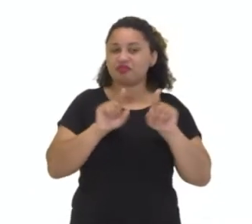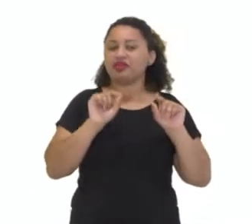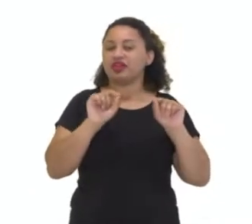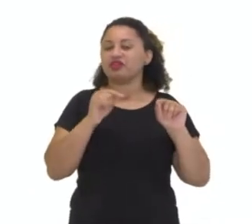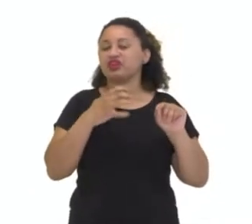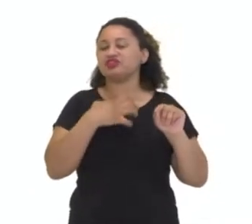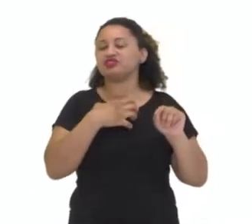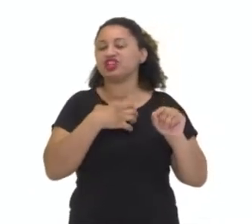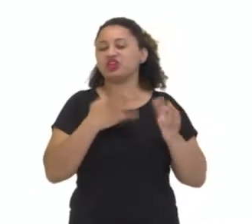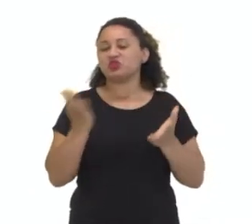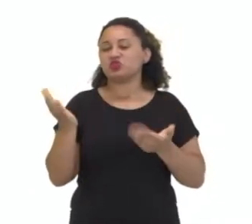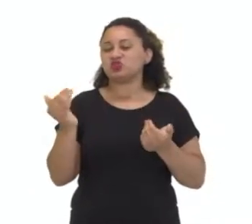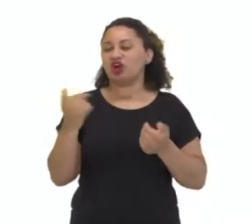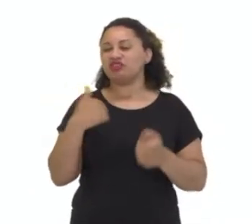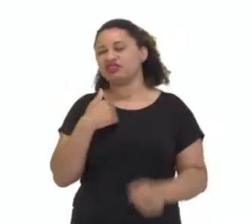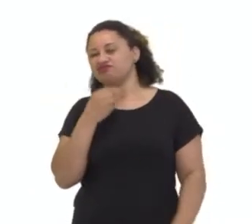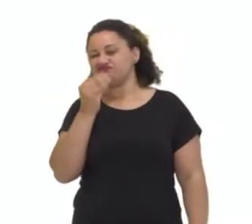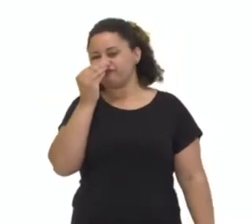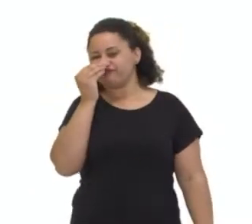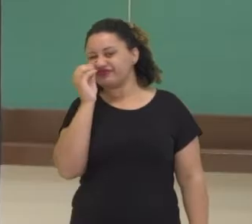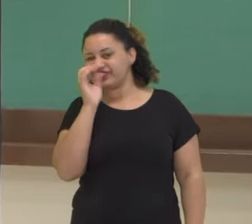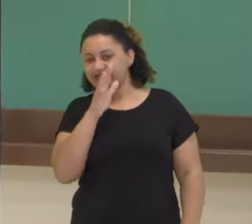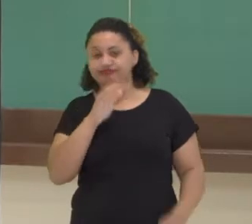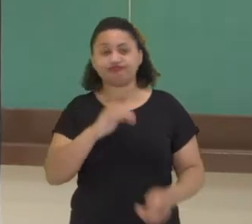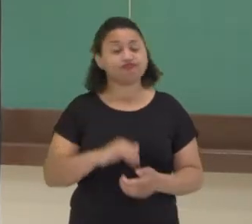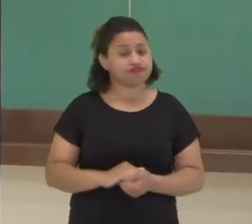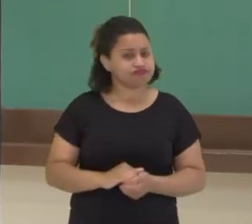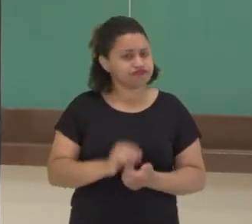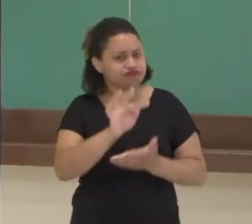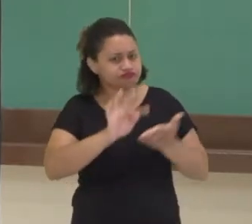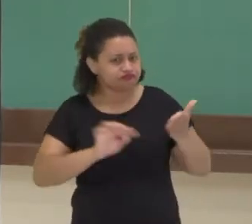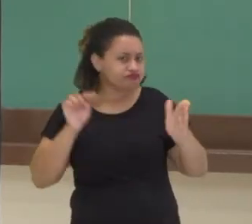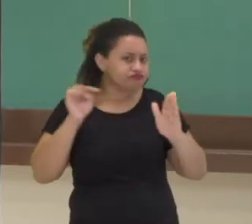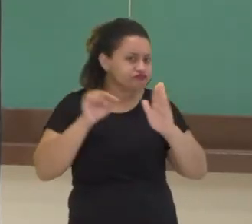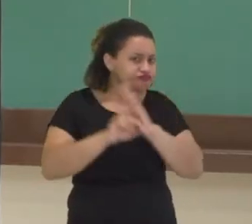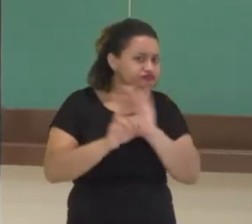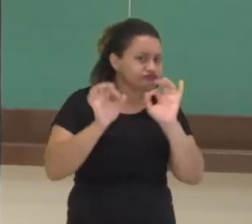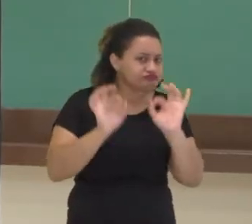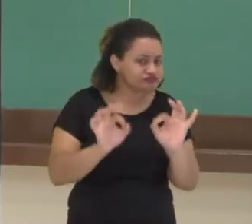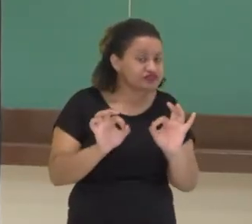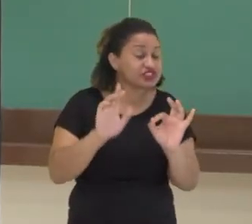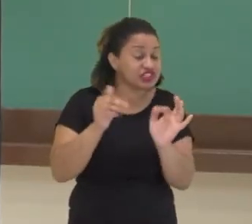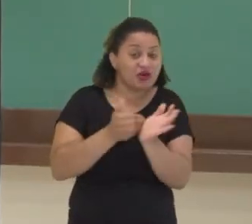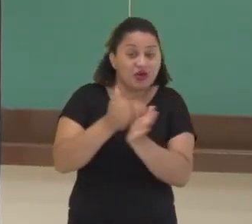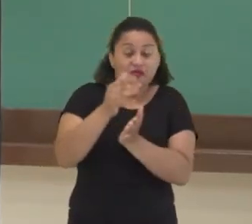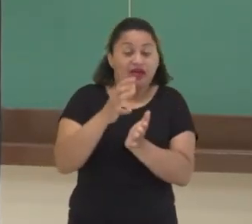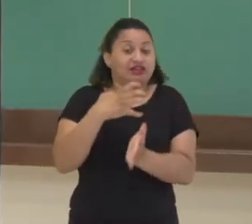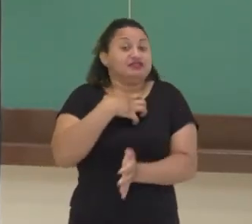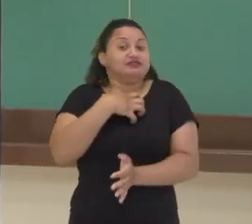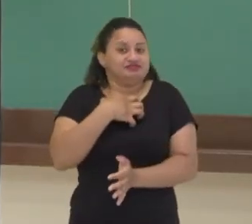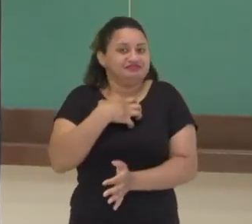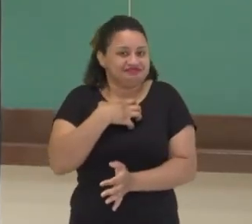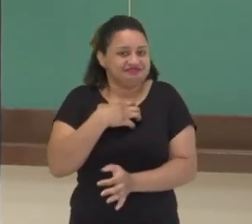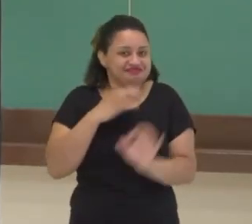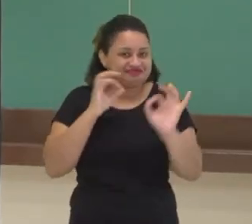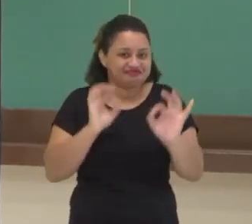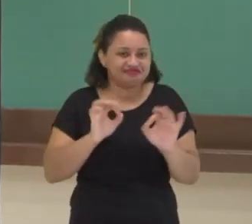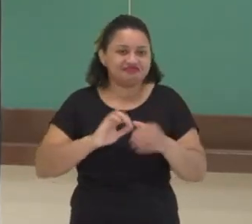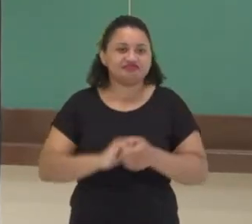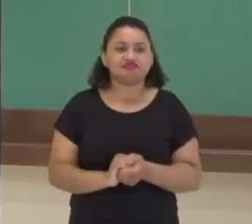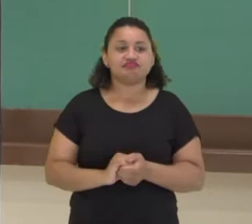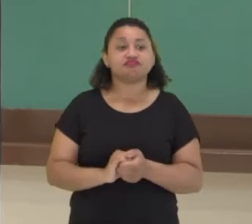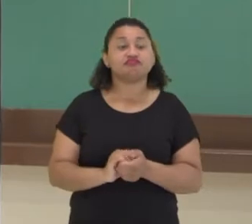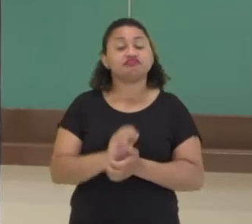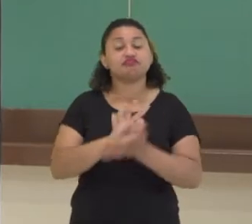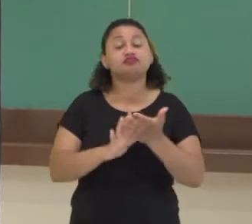juvenil. Olha, profundo texto, né? Já pega na veia, como dizem vocês. A